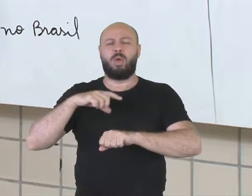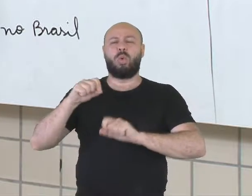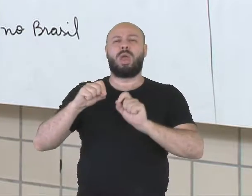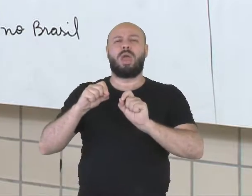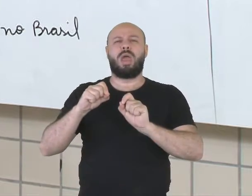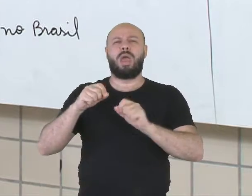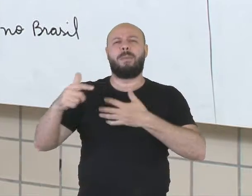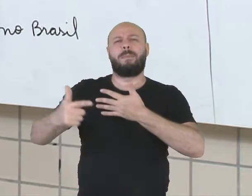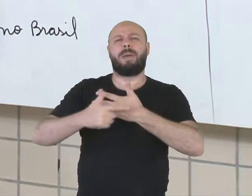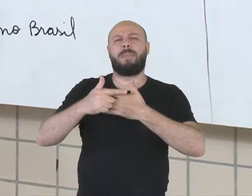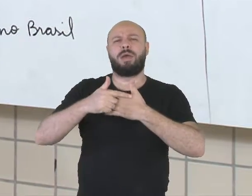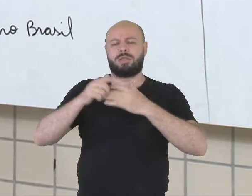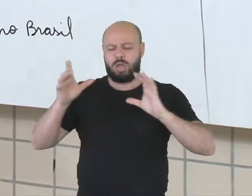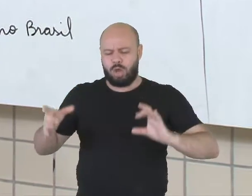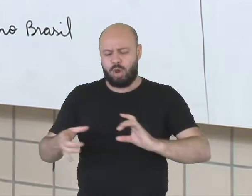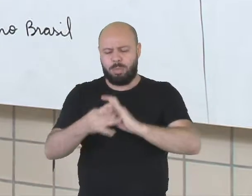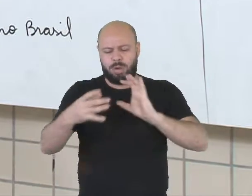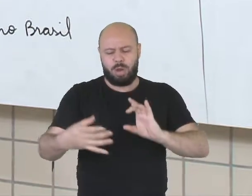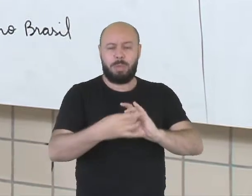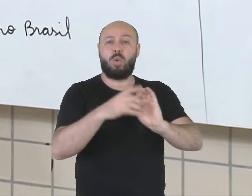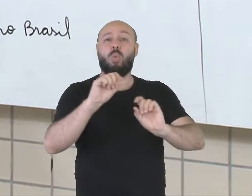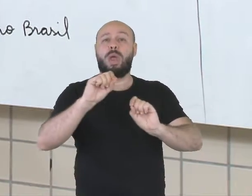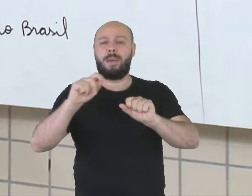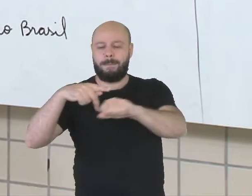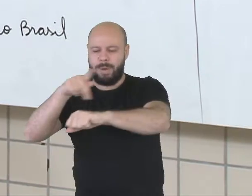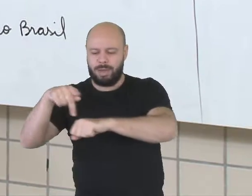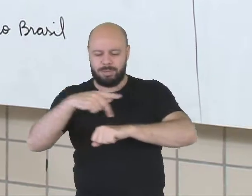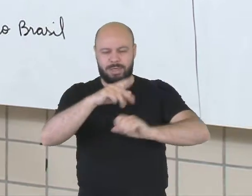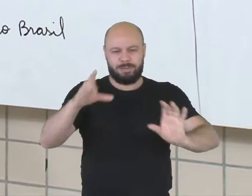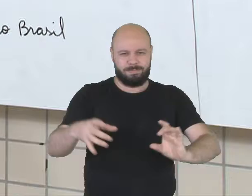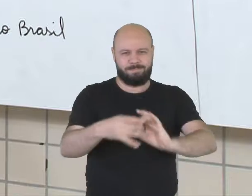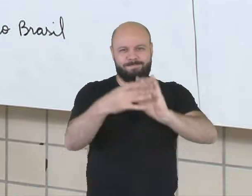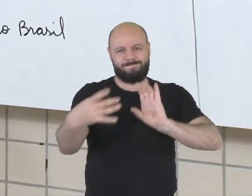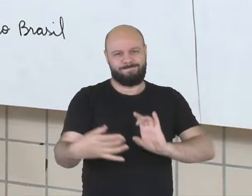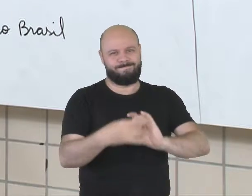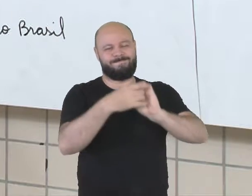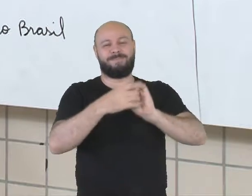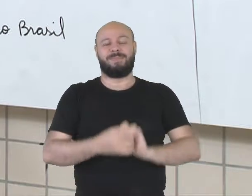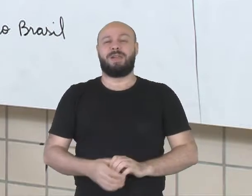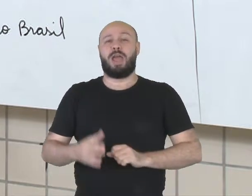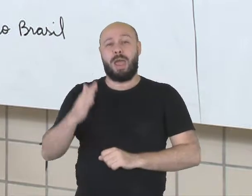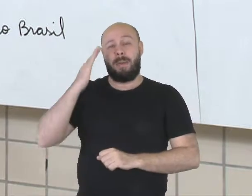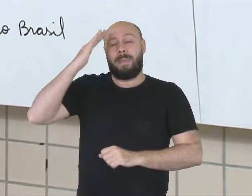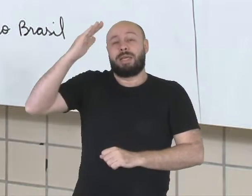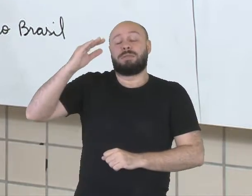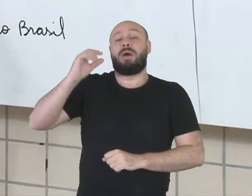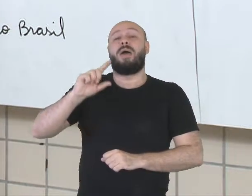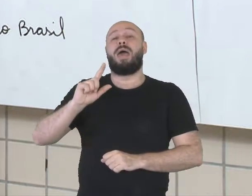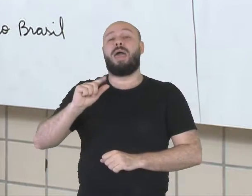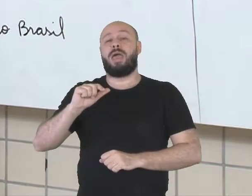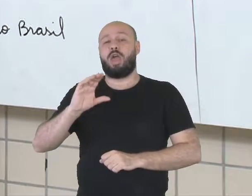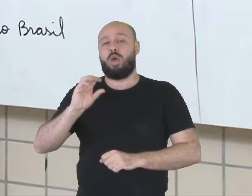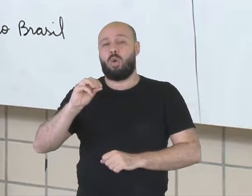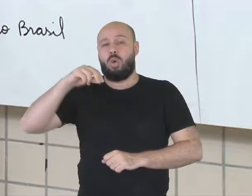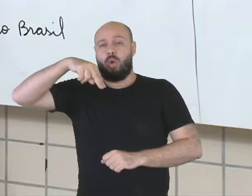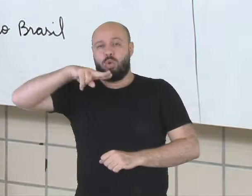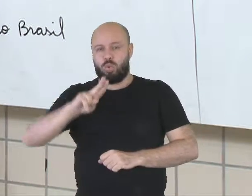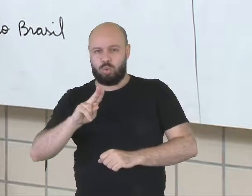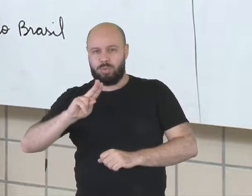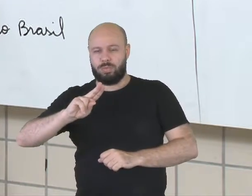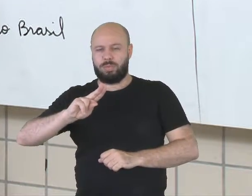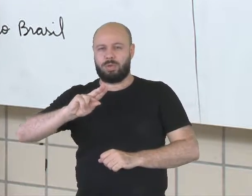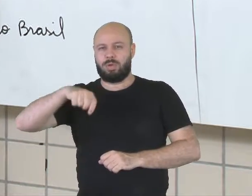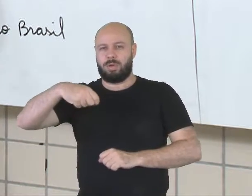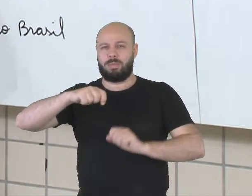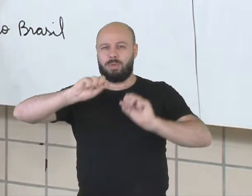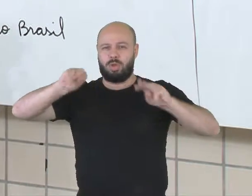interagir e integrar os diversos países. A principal organização internacional é a ONU, não é